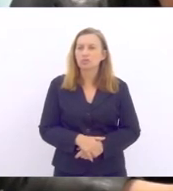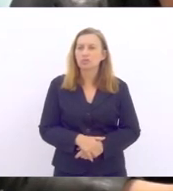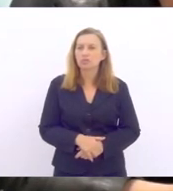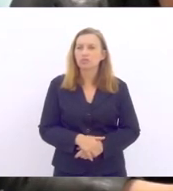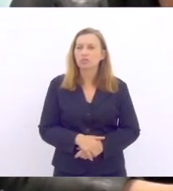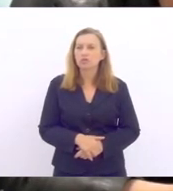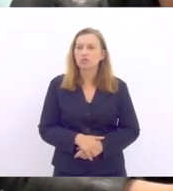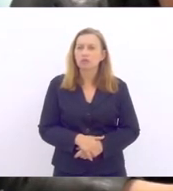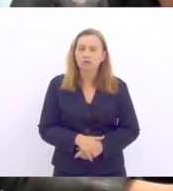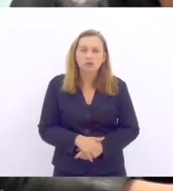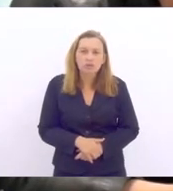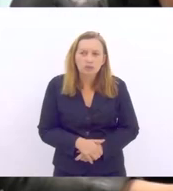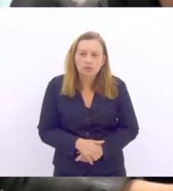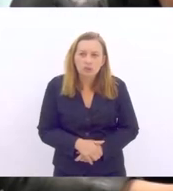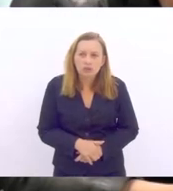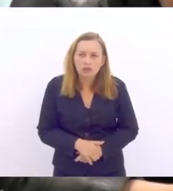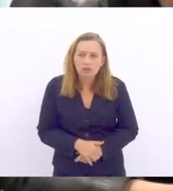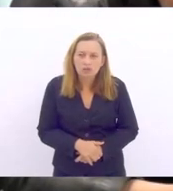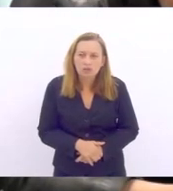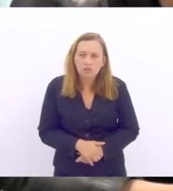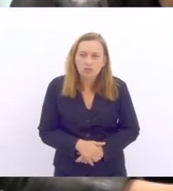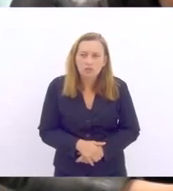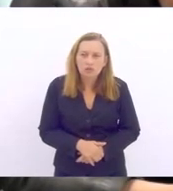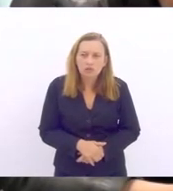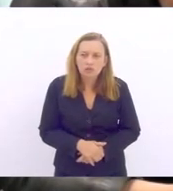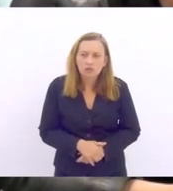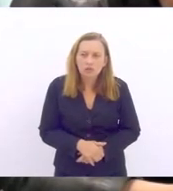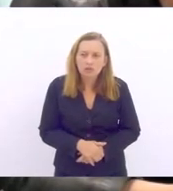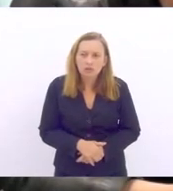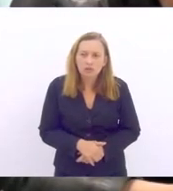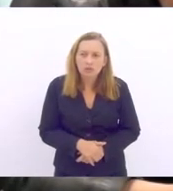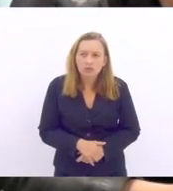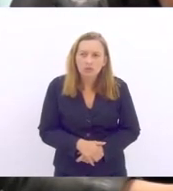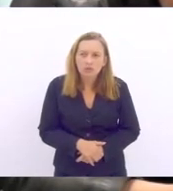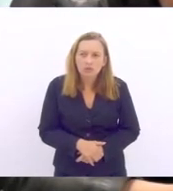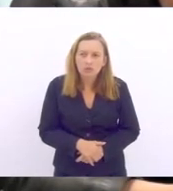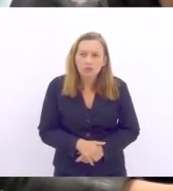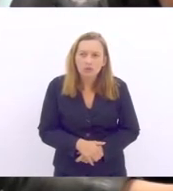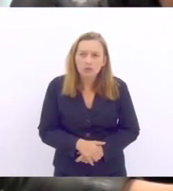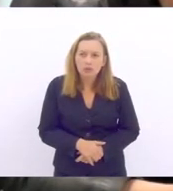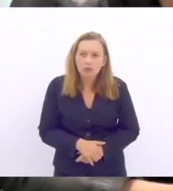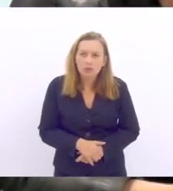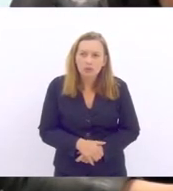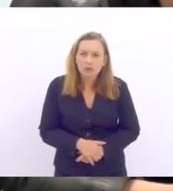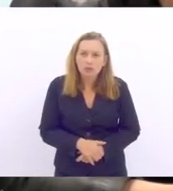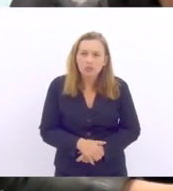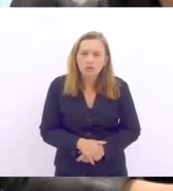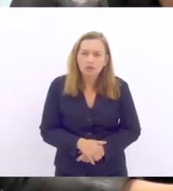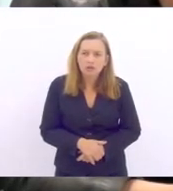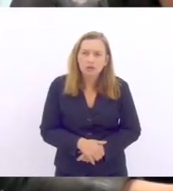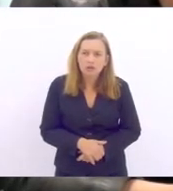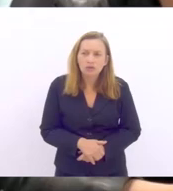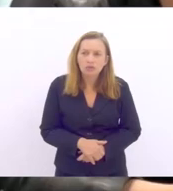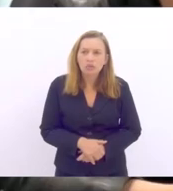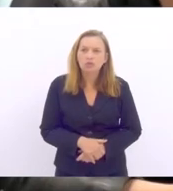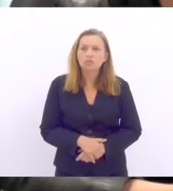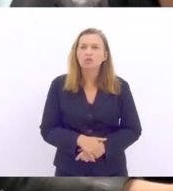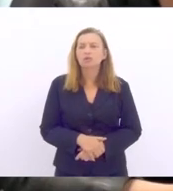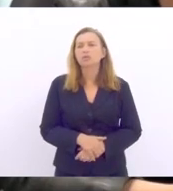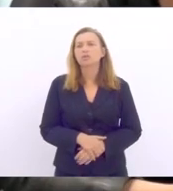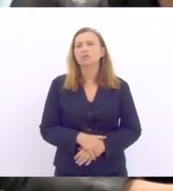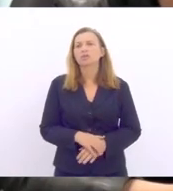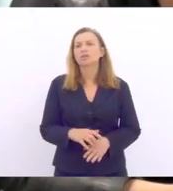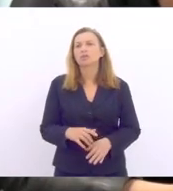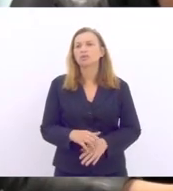ter o indivíduo que quer fazer o câmbio e vai lá que eu posso mostrar o meu WhatsApp, que eu sou de vários